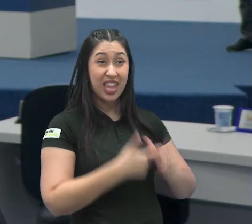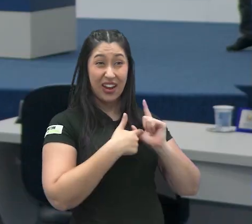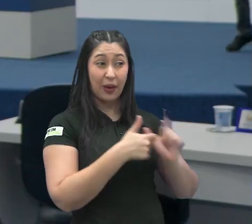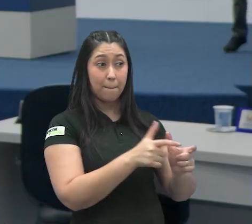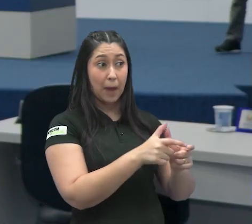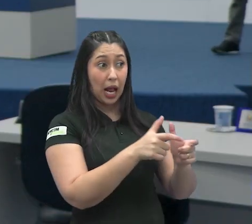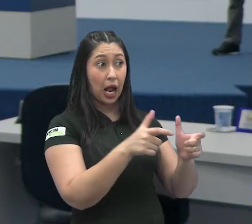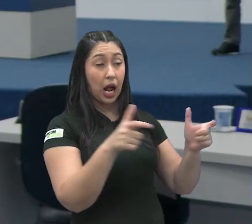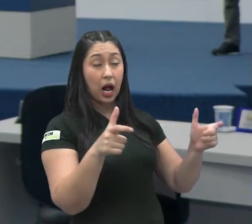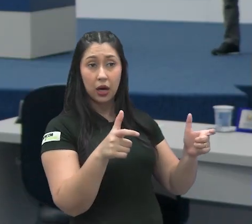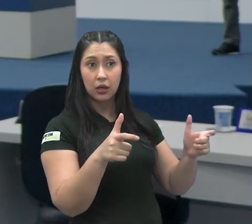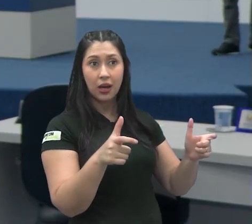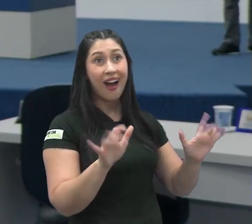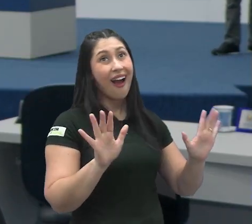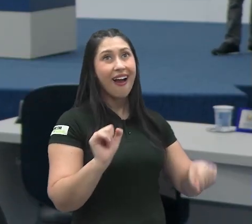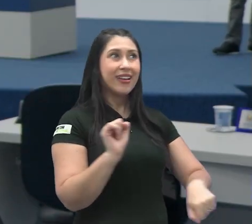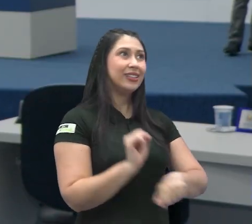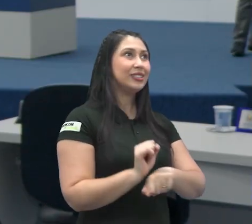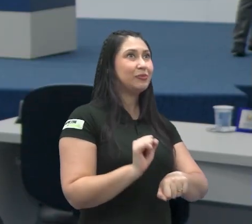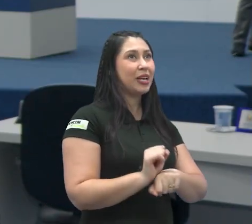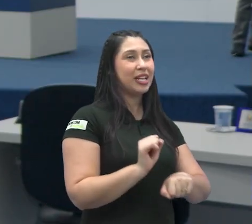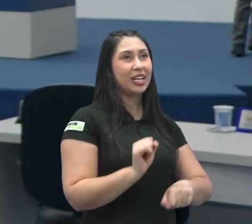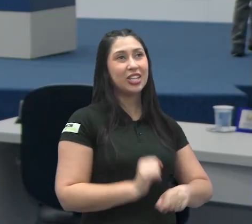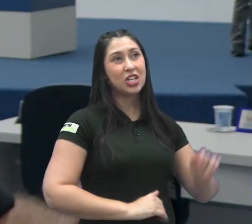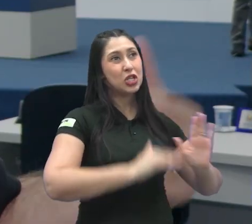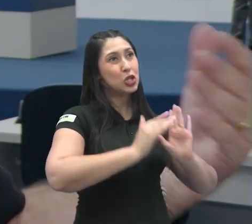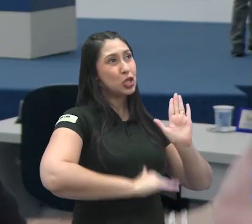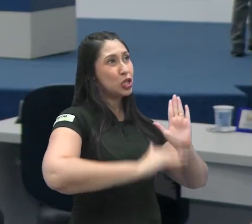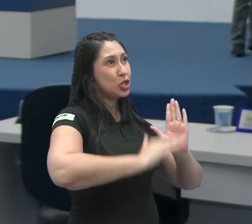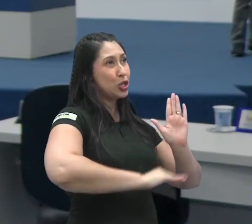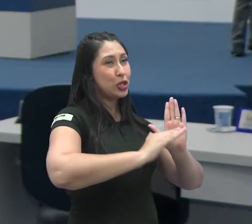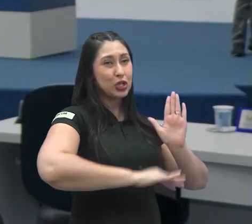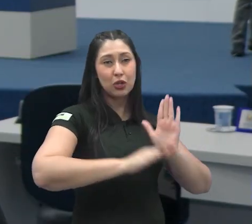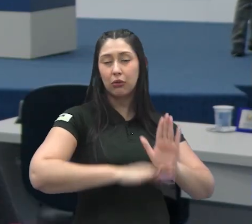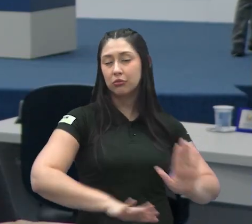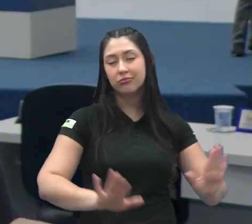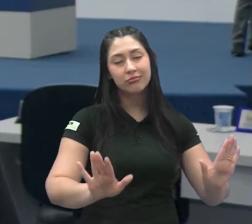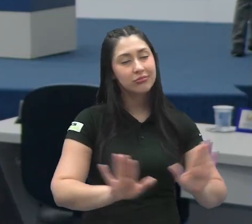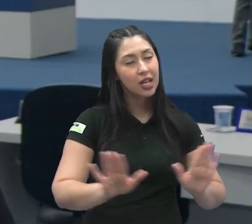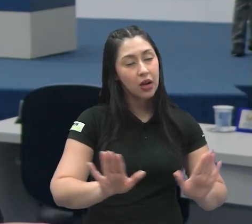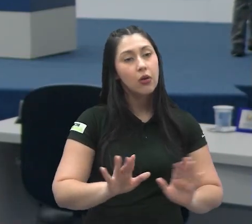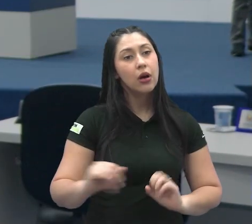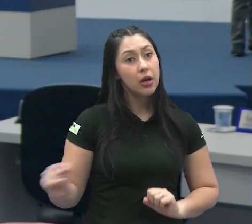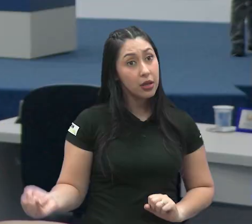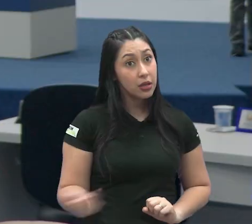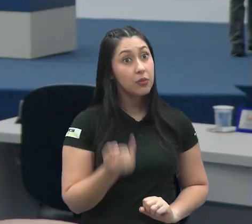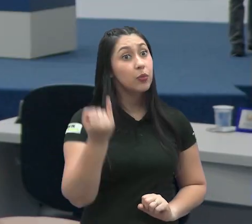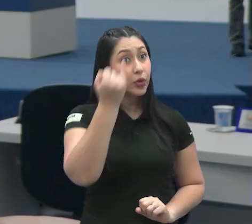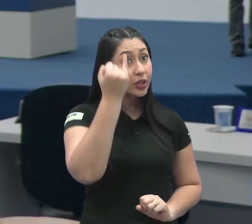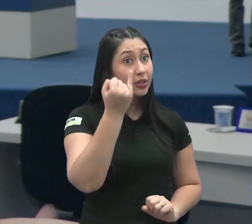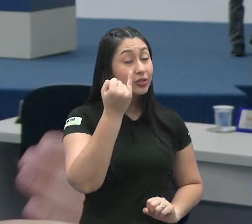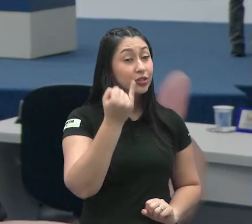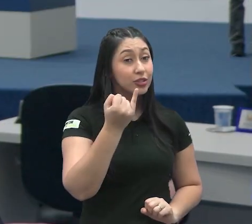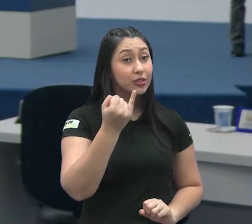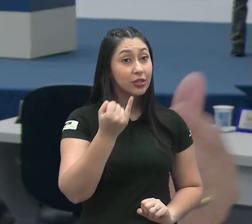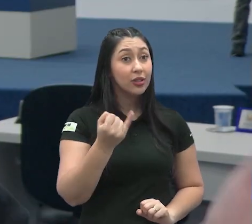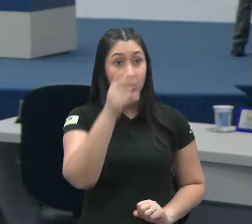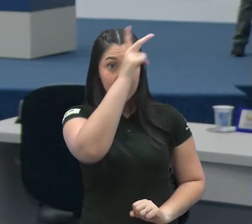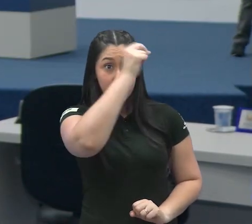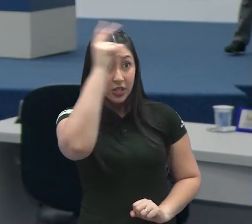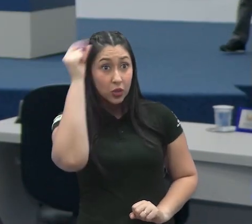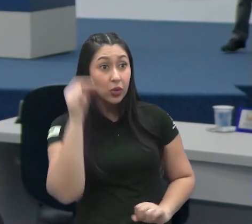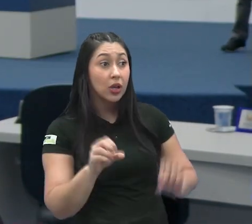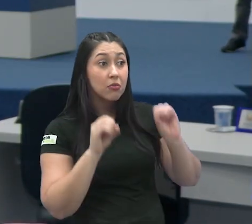vem aumentando e não dá para ficar esperando, né? Vamos fazer um mutirão de desconto, vamos fazer aquilo e tal, mas é importante sim que o poder público